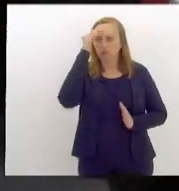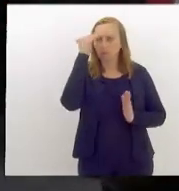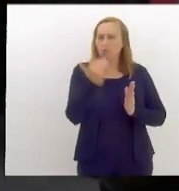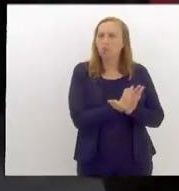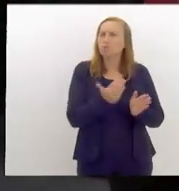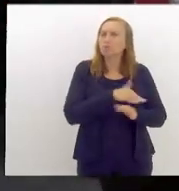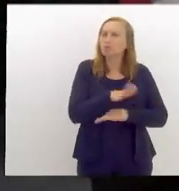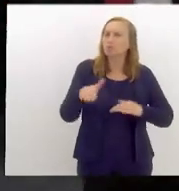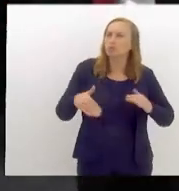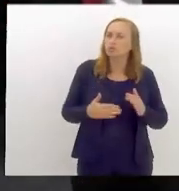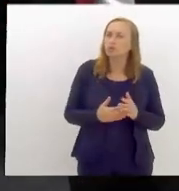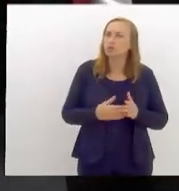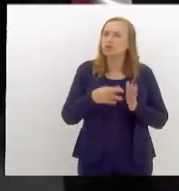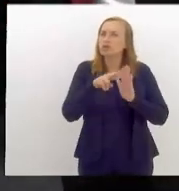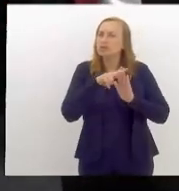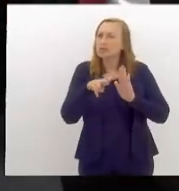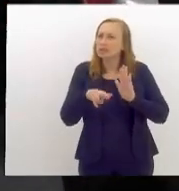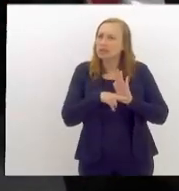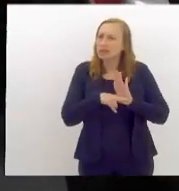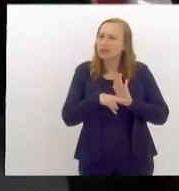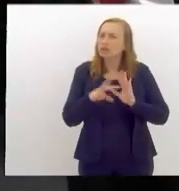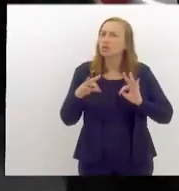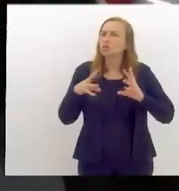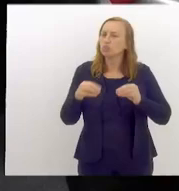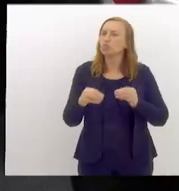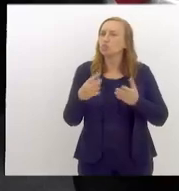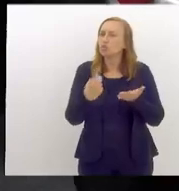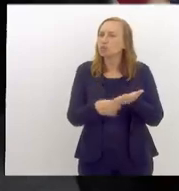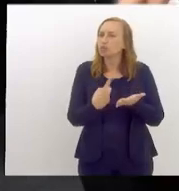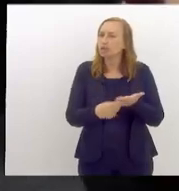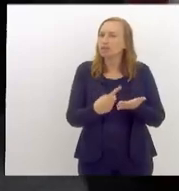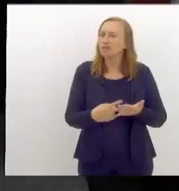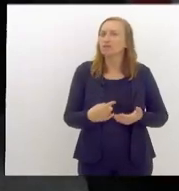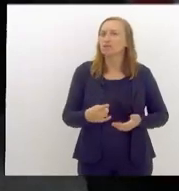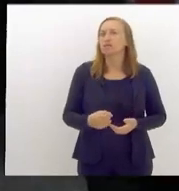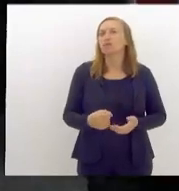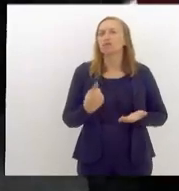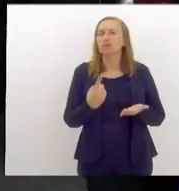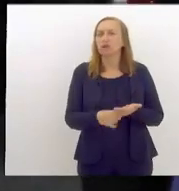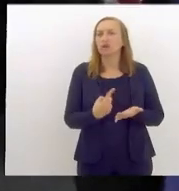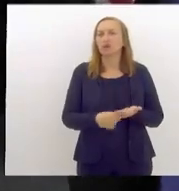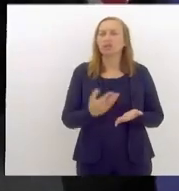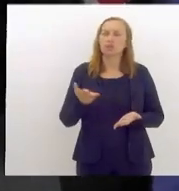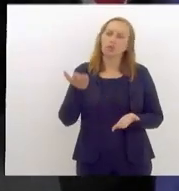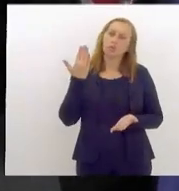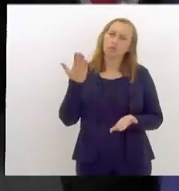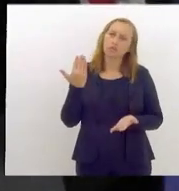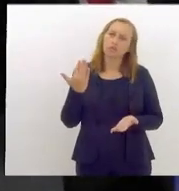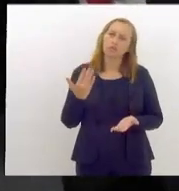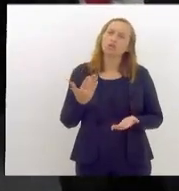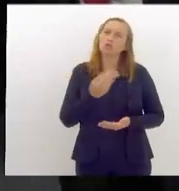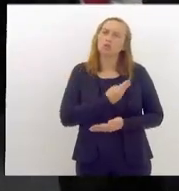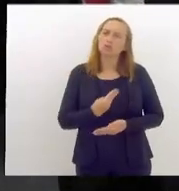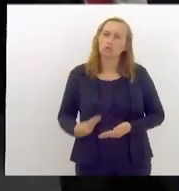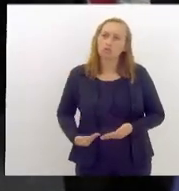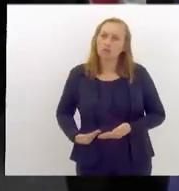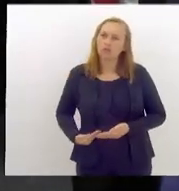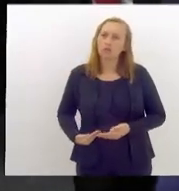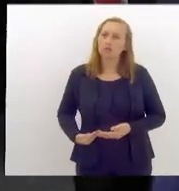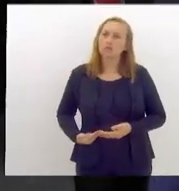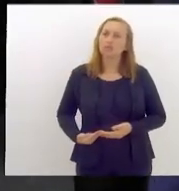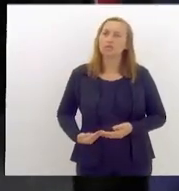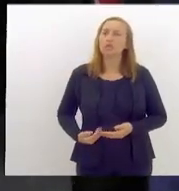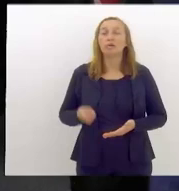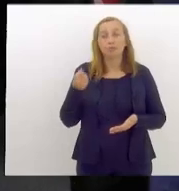todas as regras e tudo que foi combinado e os acordos e o e o governador está